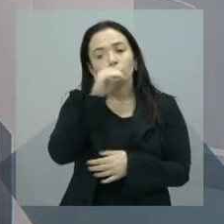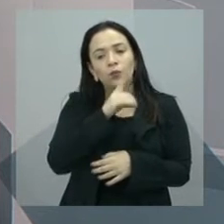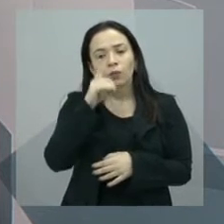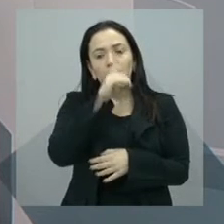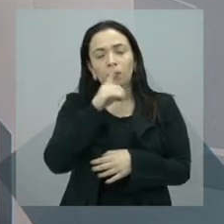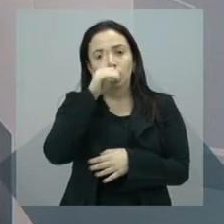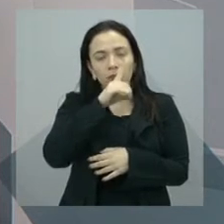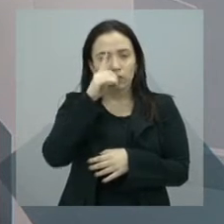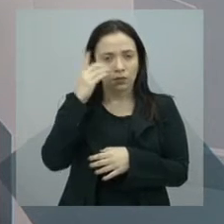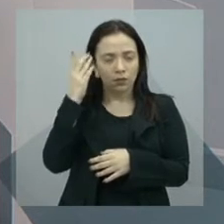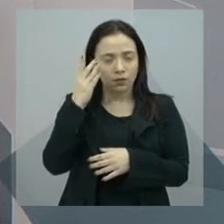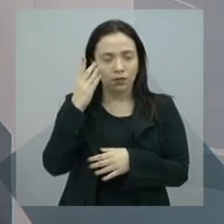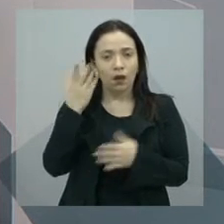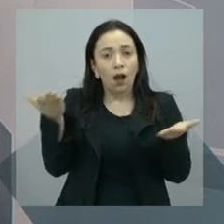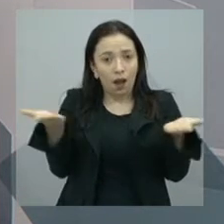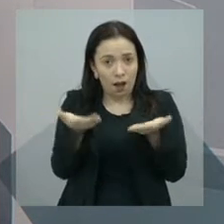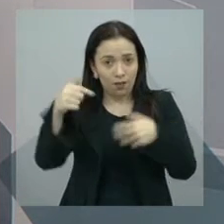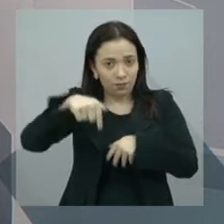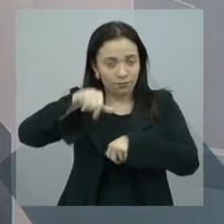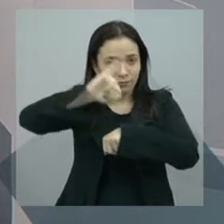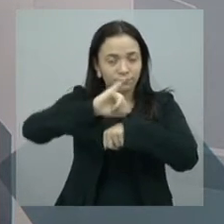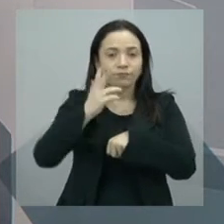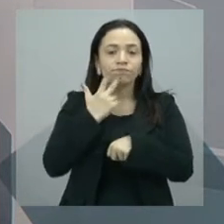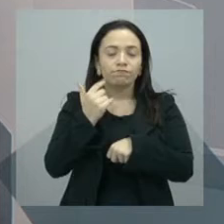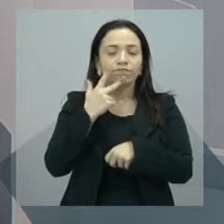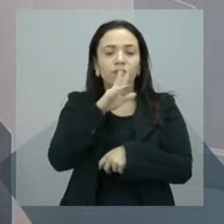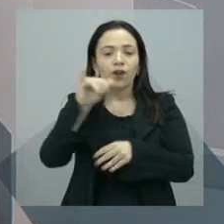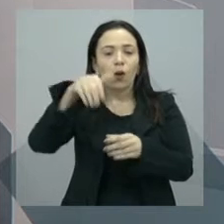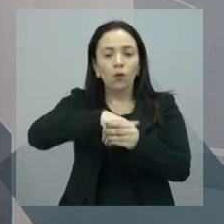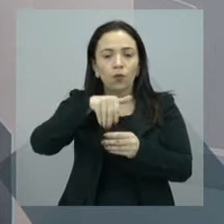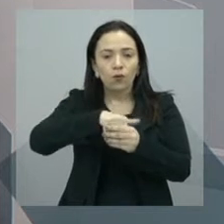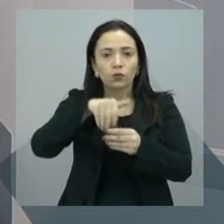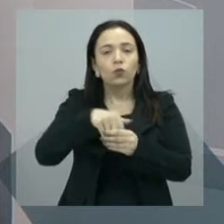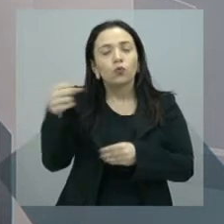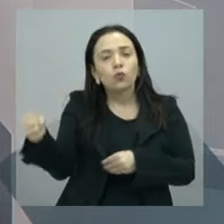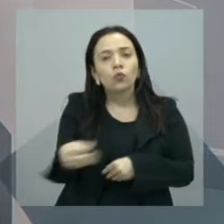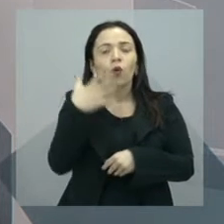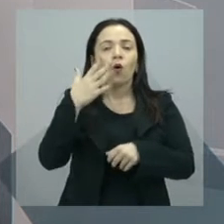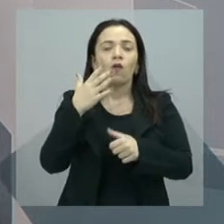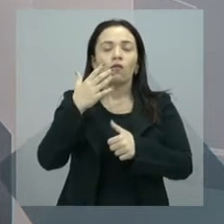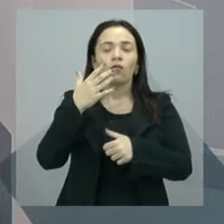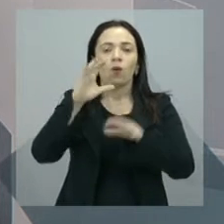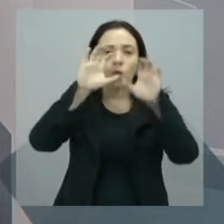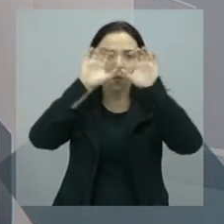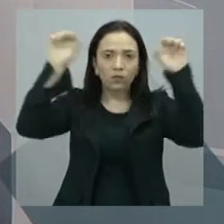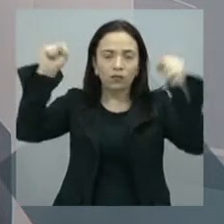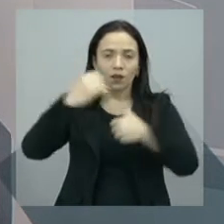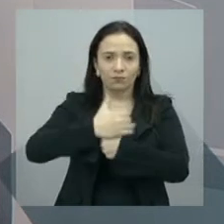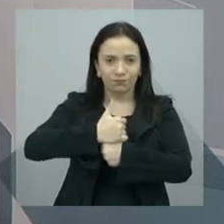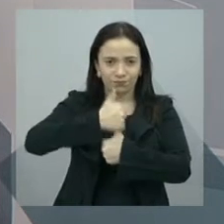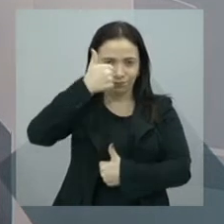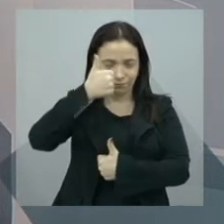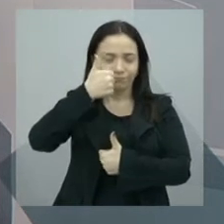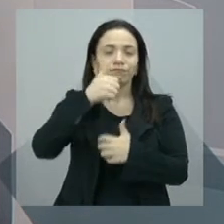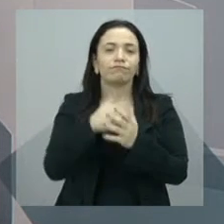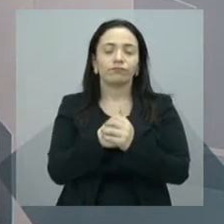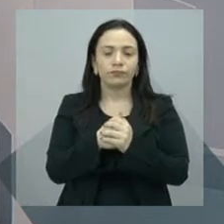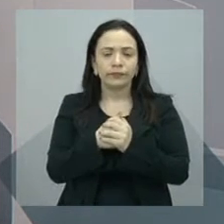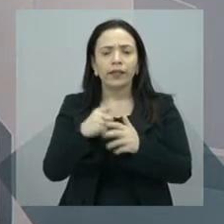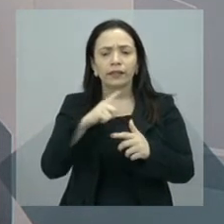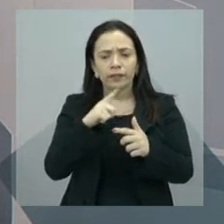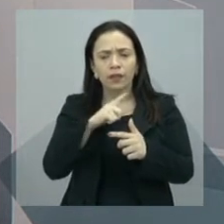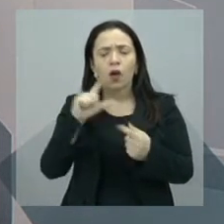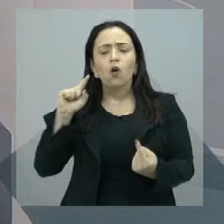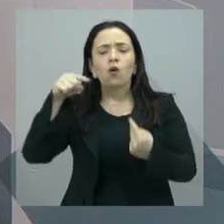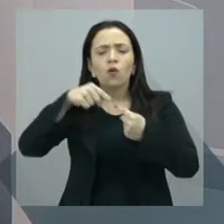Domingo acontece aqui na capital a eleição para os novos conselheiros tutelares, que, entre outras